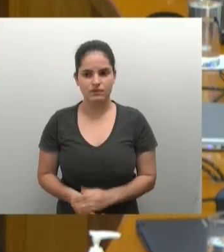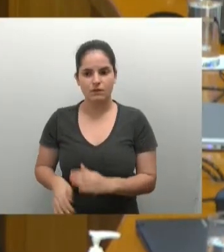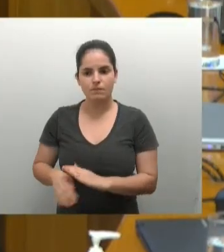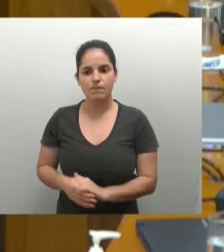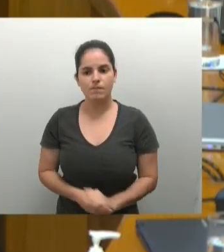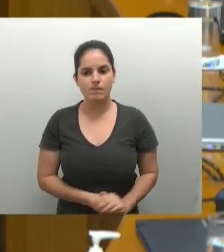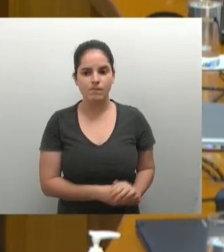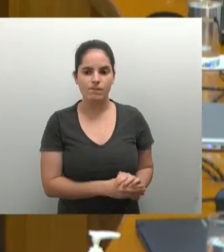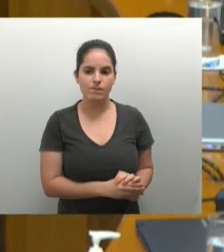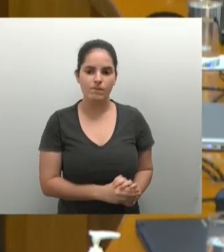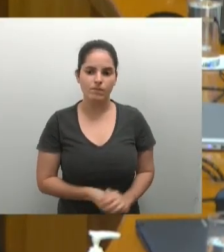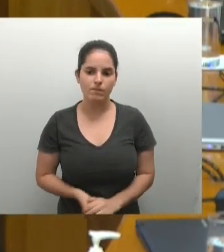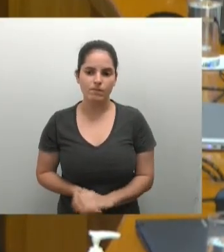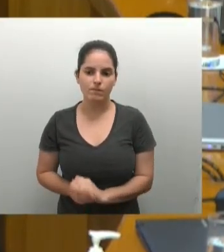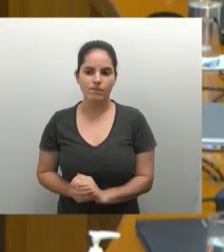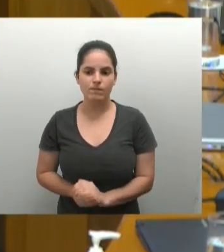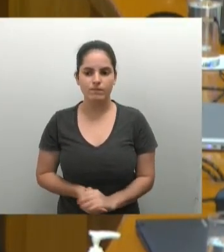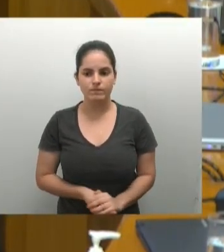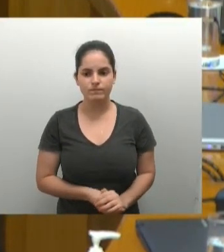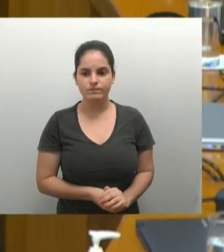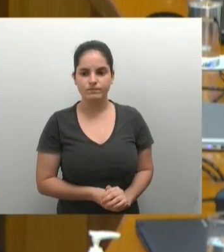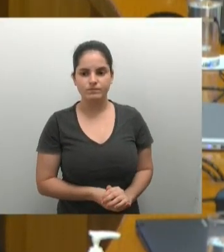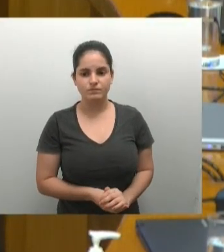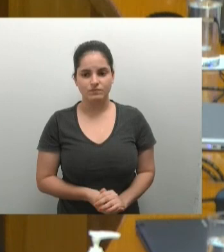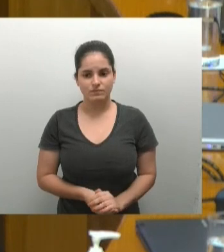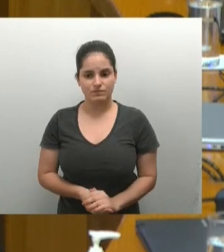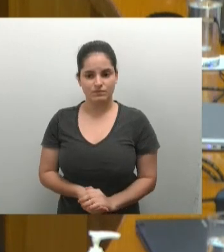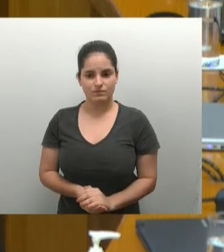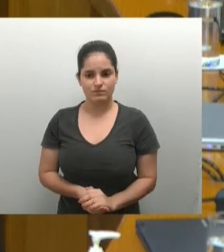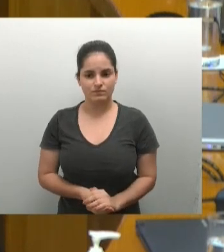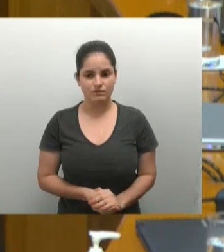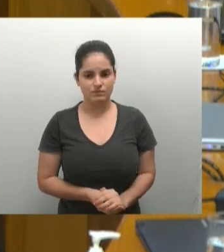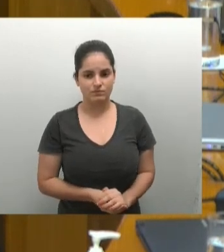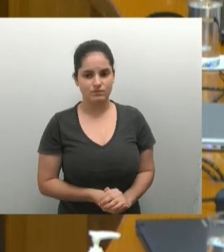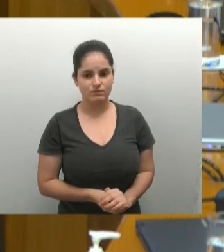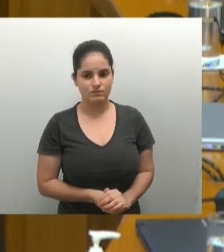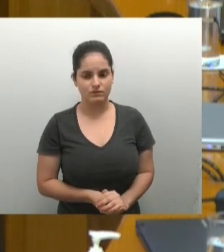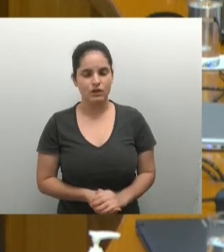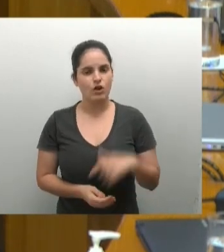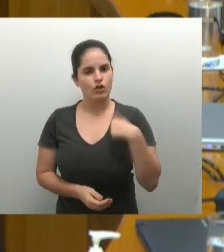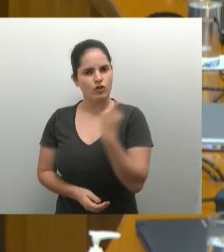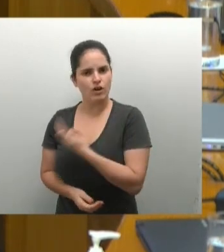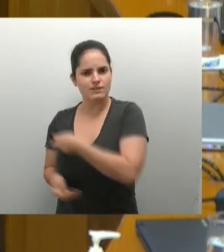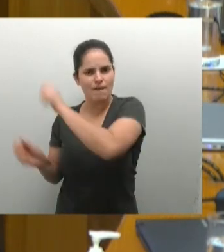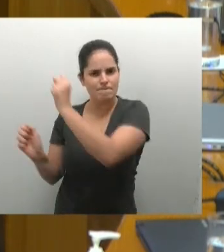de encerrar a cerimônia o hino do autismo foi apresentado ao público ao som de voz e violão